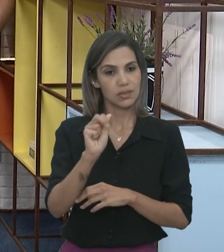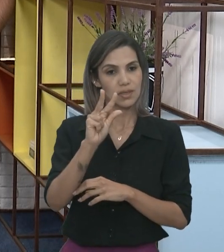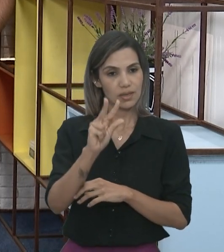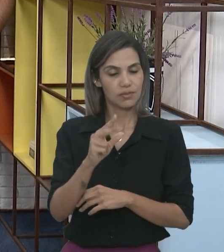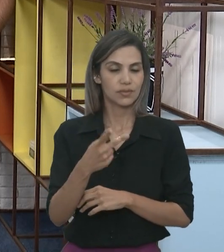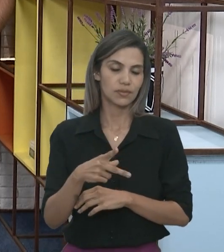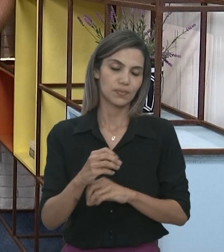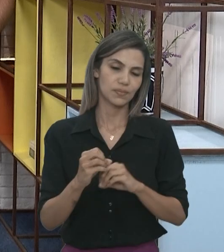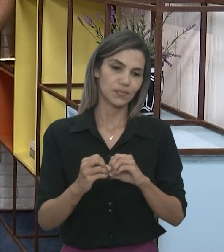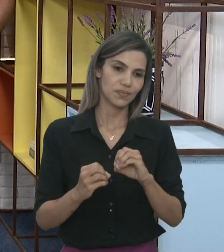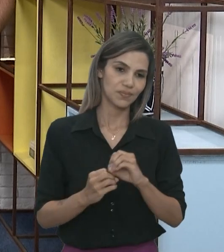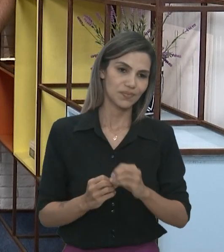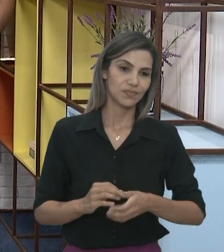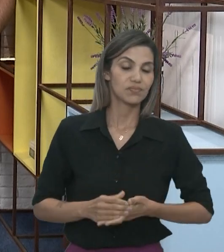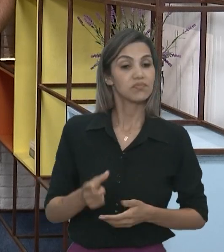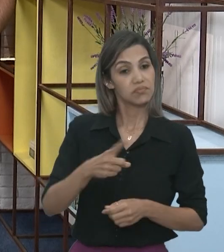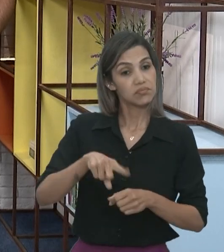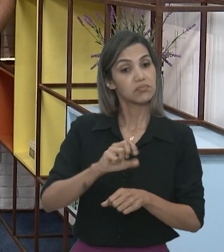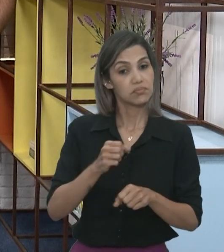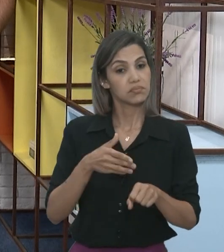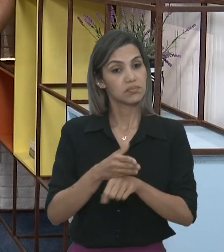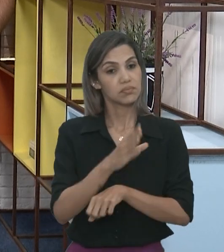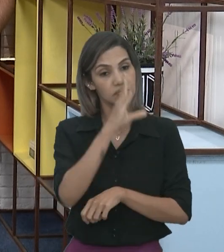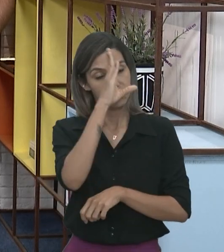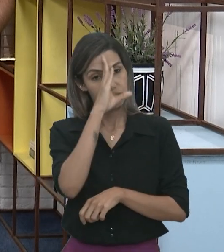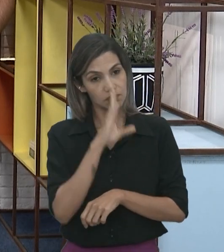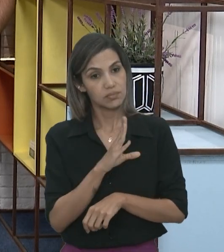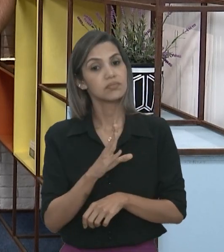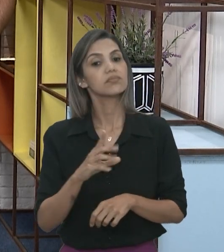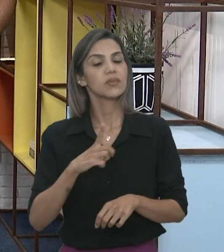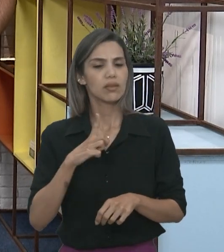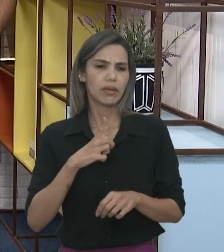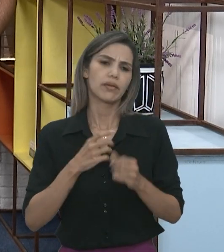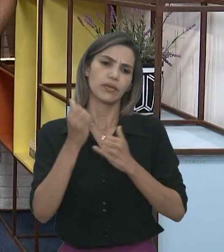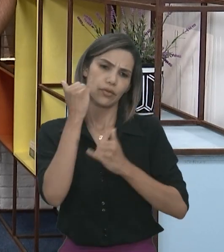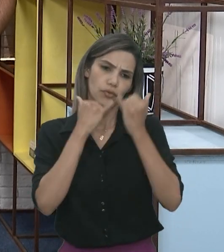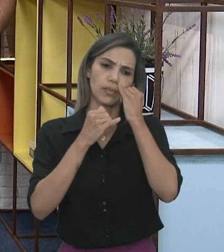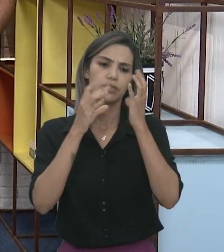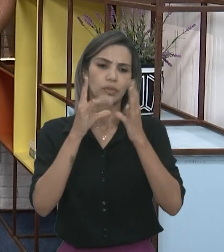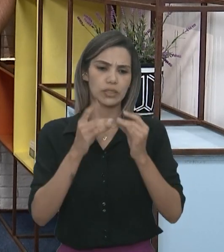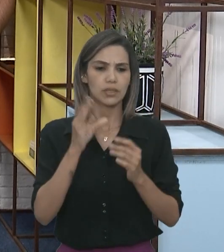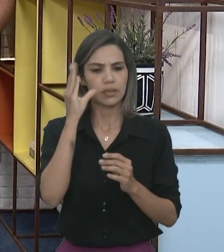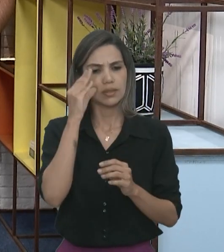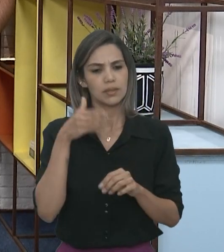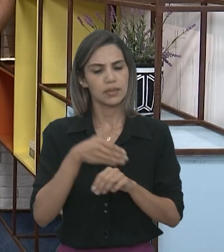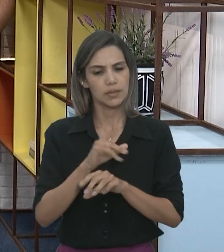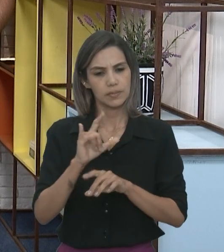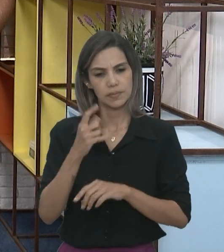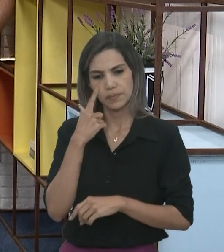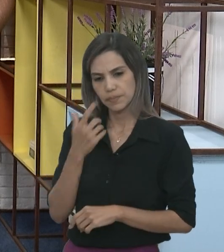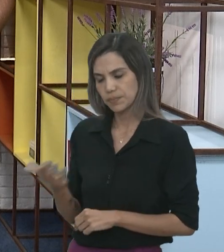Visuais da UFG. A entrada é gratuita e você pode ter mais informações no Instagram,